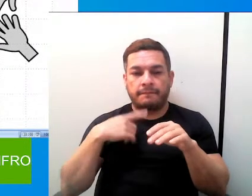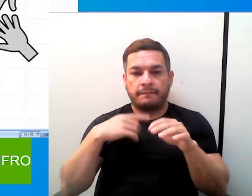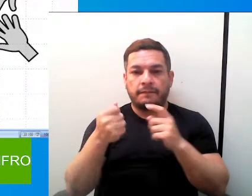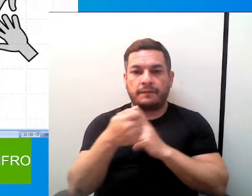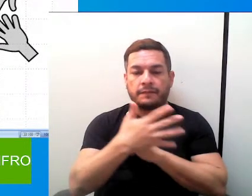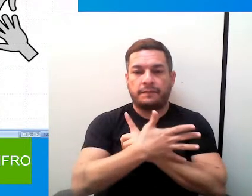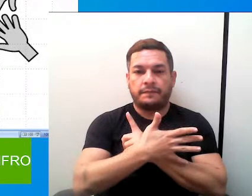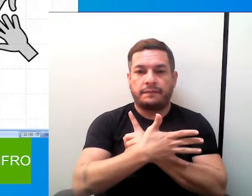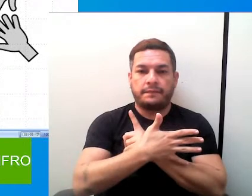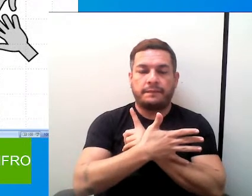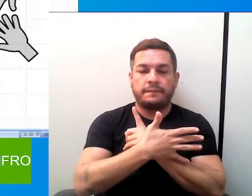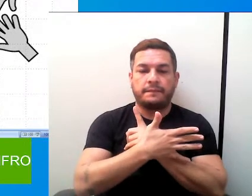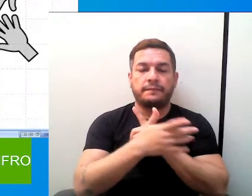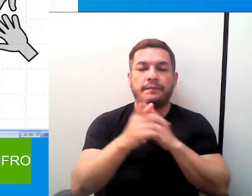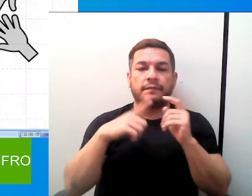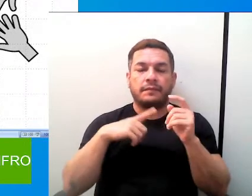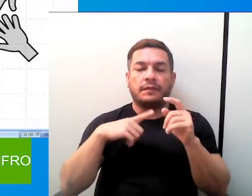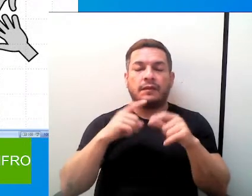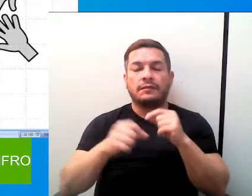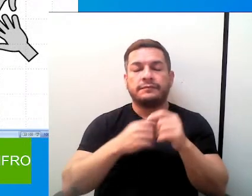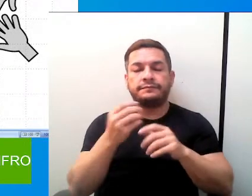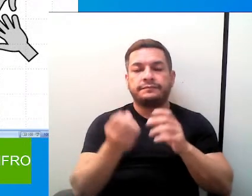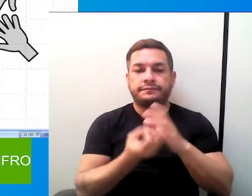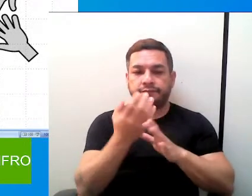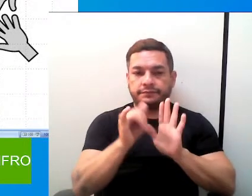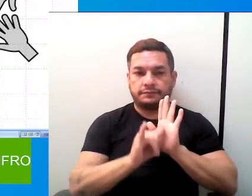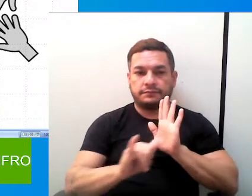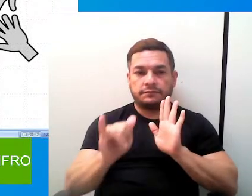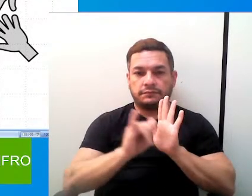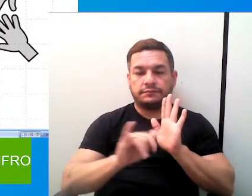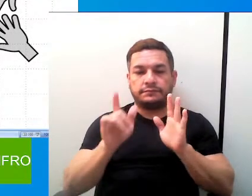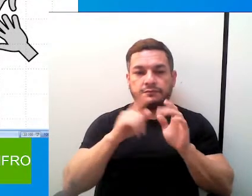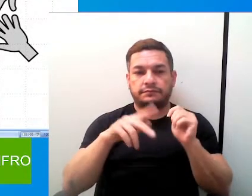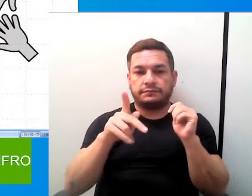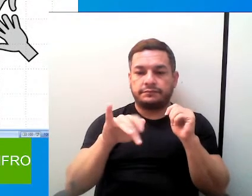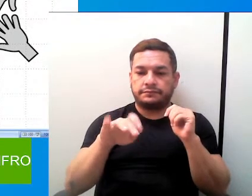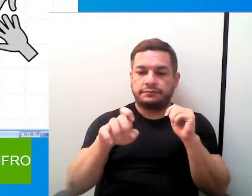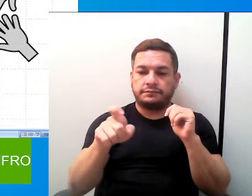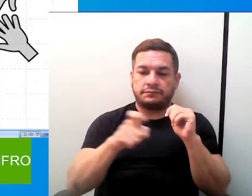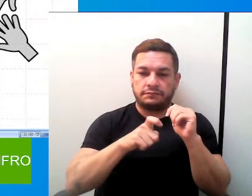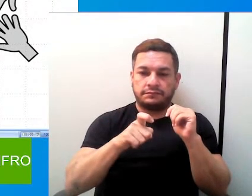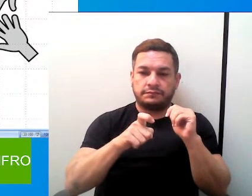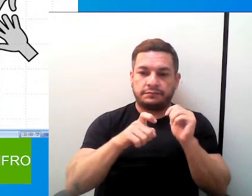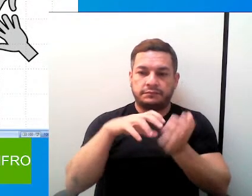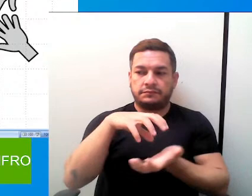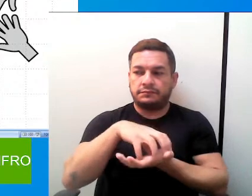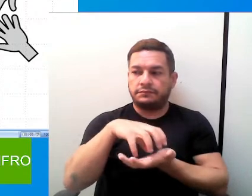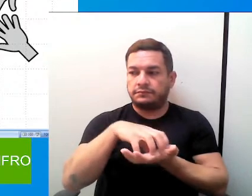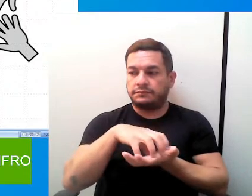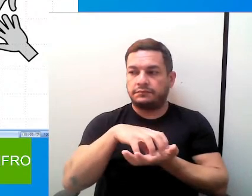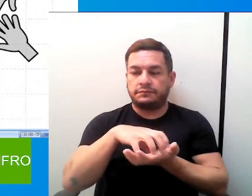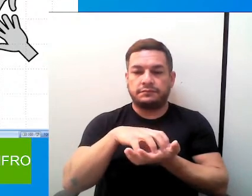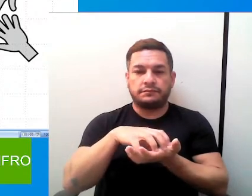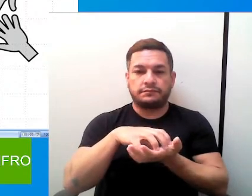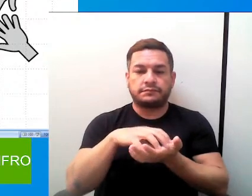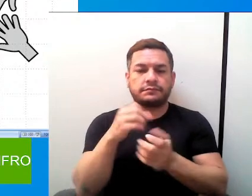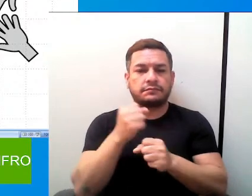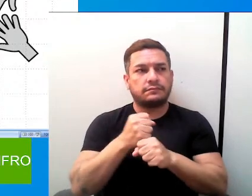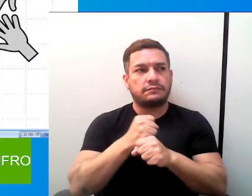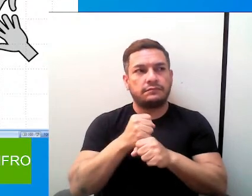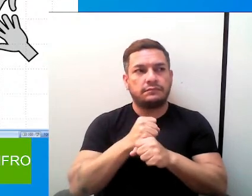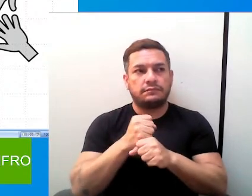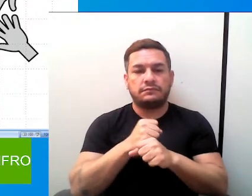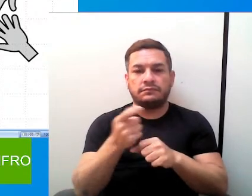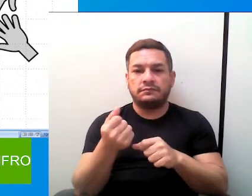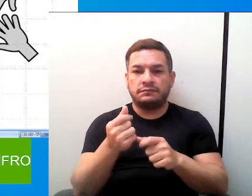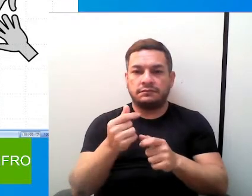Extensão, ele emite um edital exclusivo para o PIEX, o departamento aqui do campus, né? Então, todo ano do orçamento